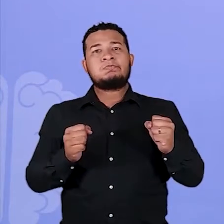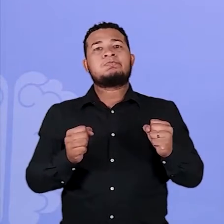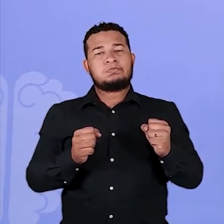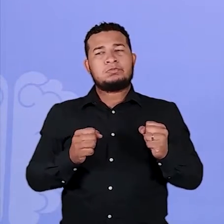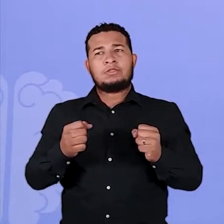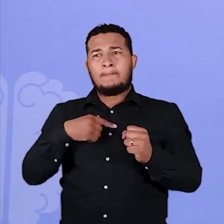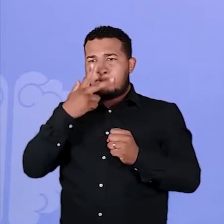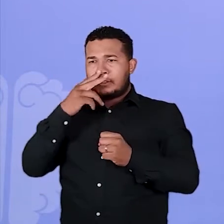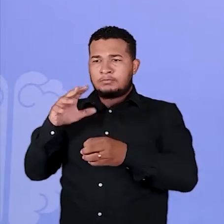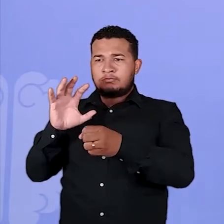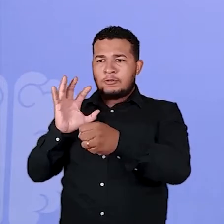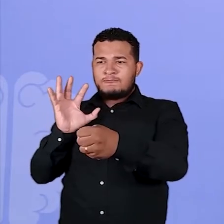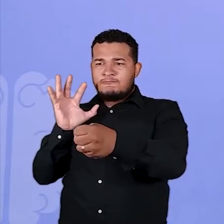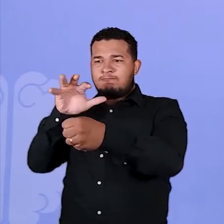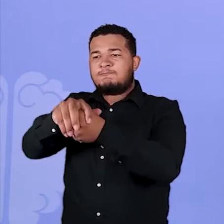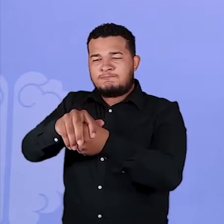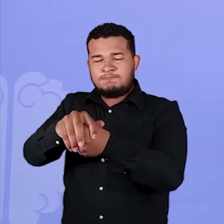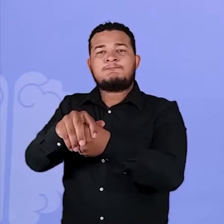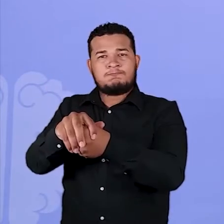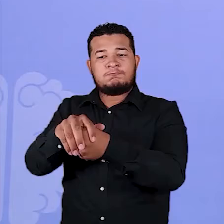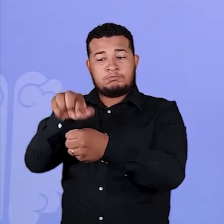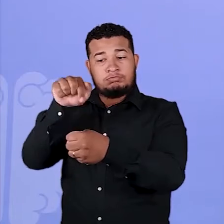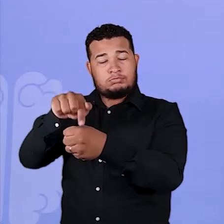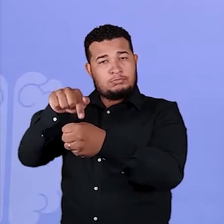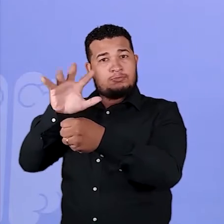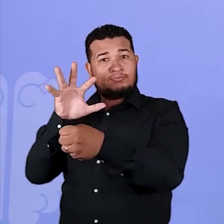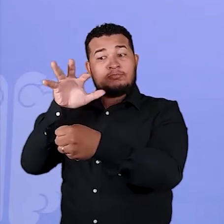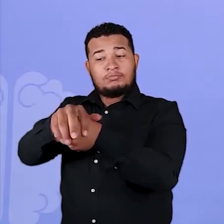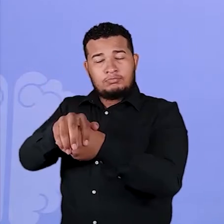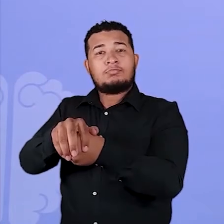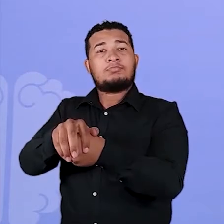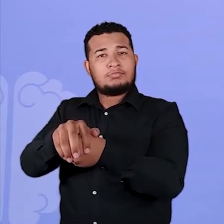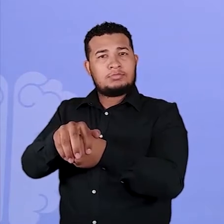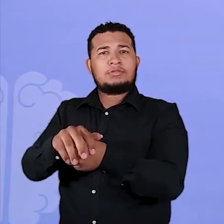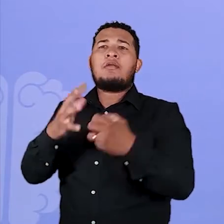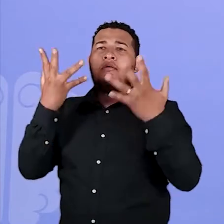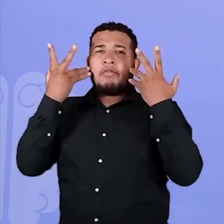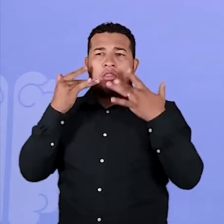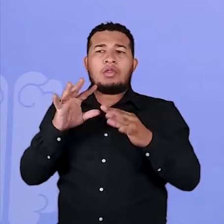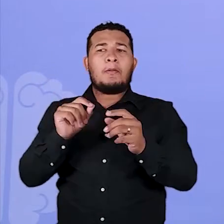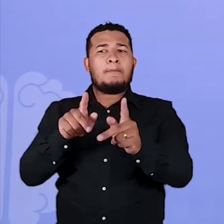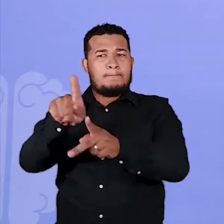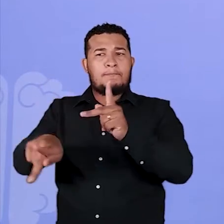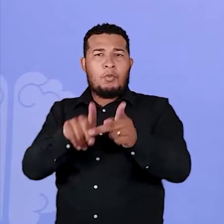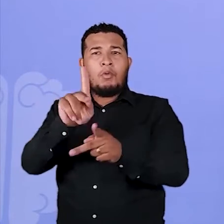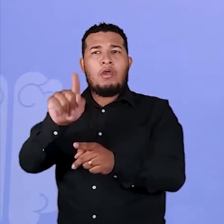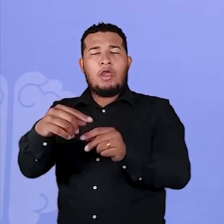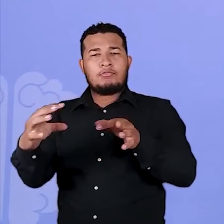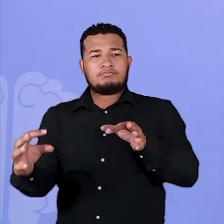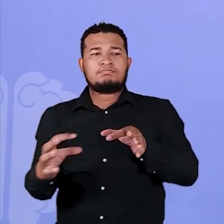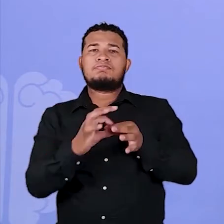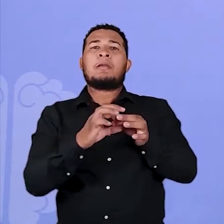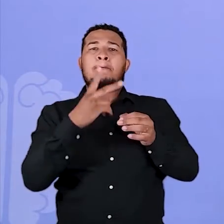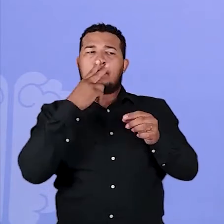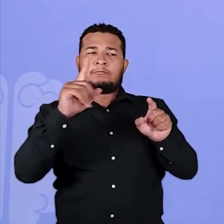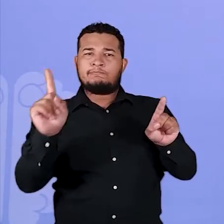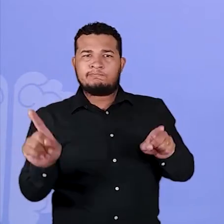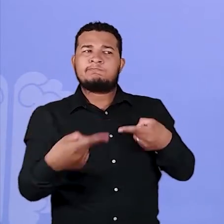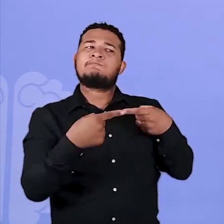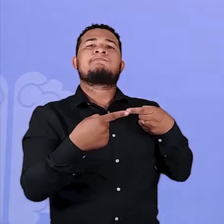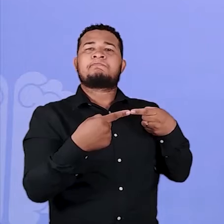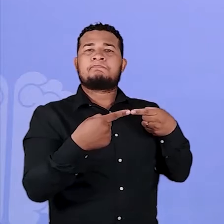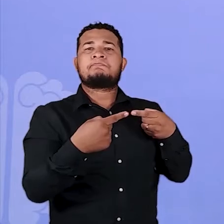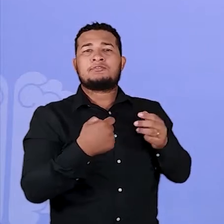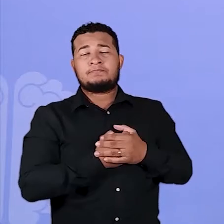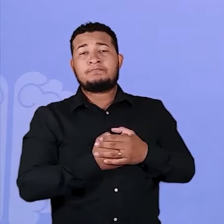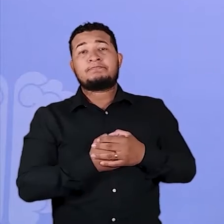poderosa que conquista uma colônia. Quando ele conquista essa colônia, naturalmente a população se volta